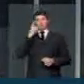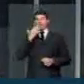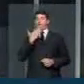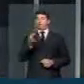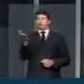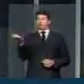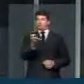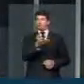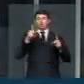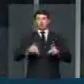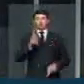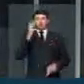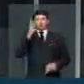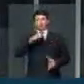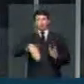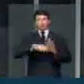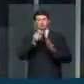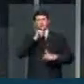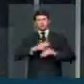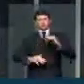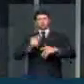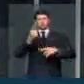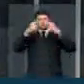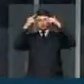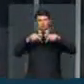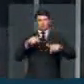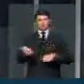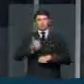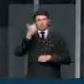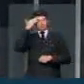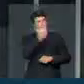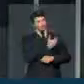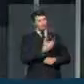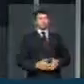vocês e de todo povo do Maranhão para construirmos um grande trabalho muito obrigado senhor presidente